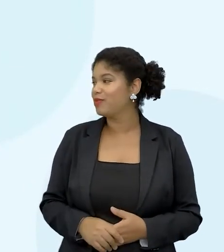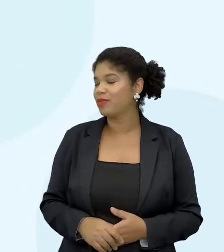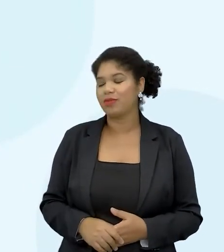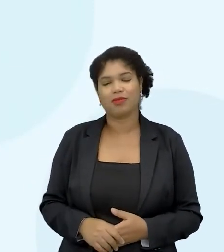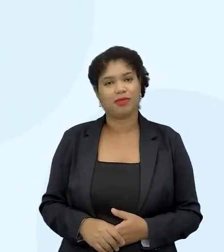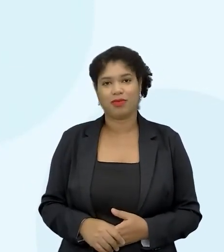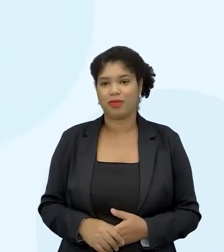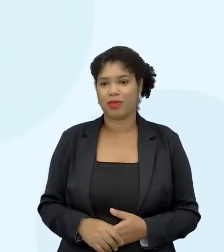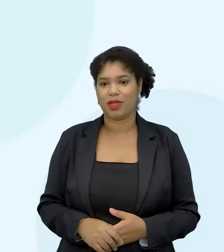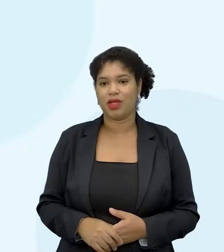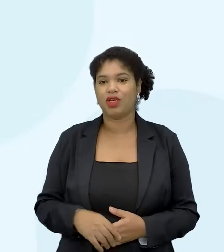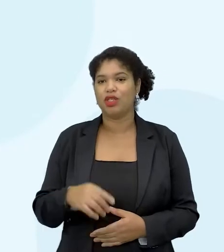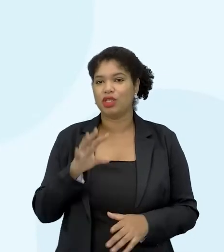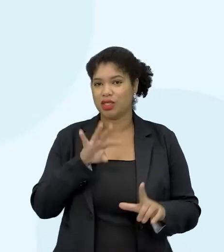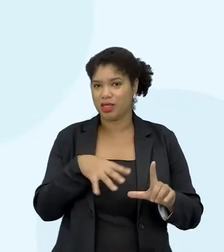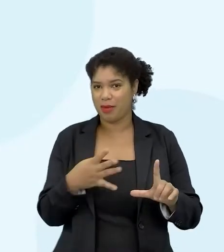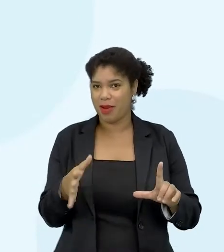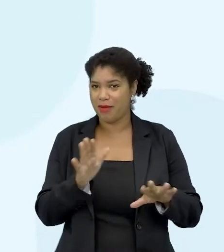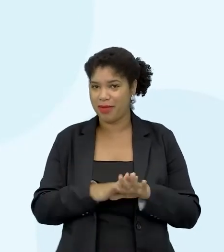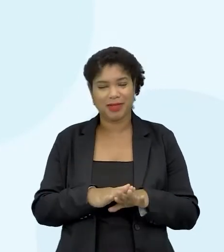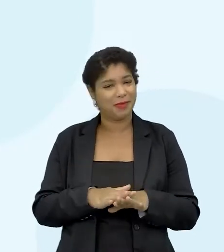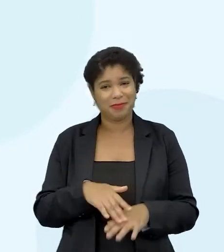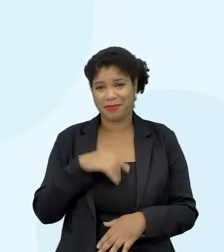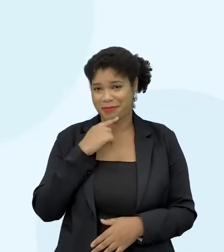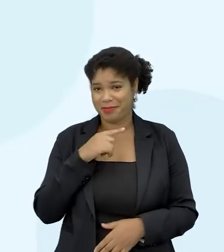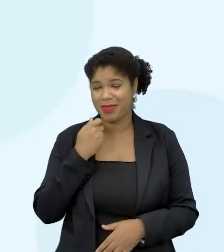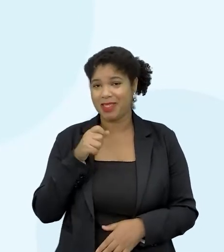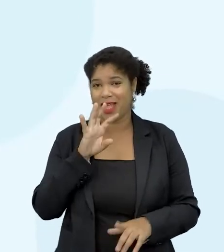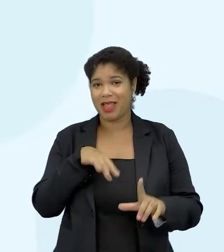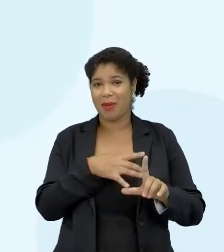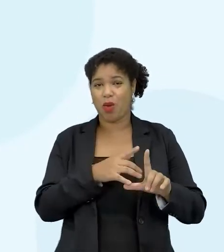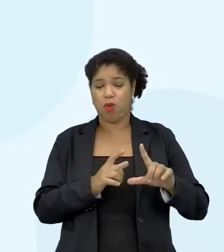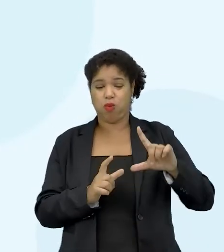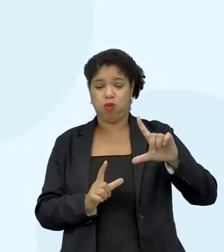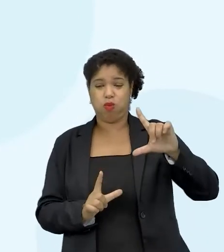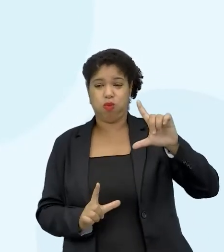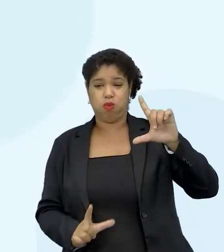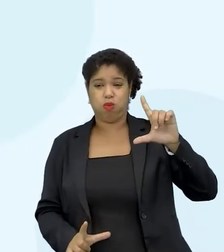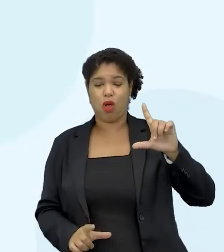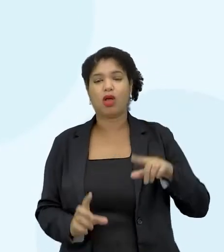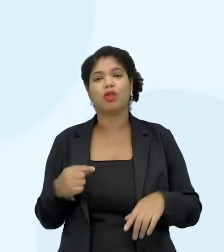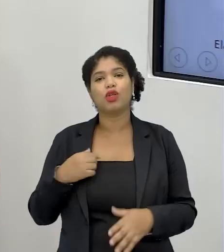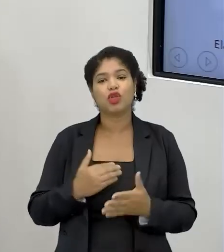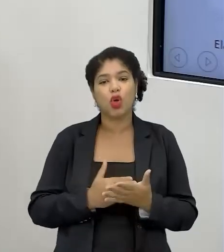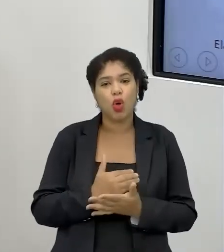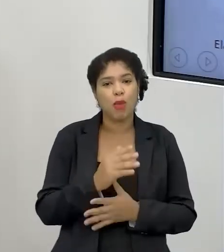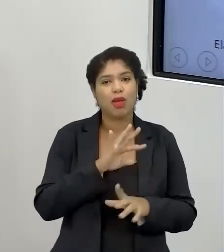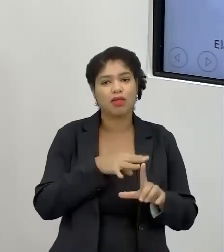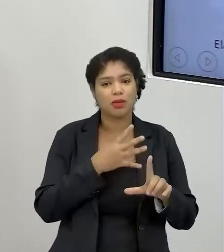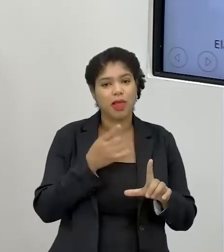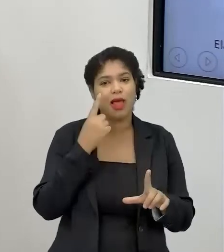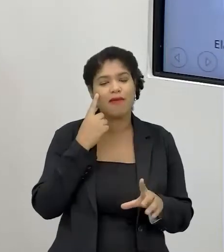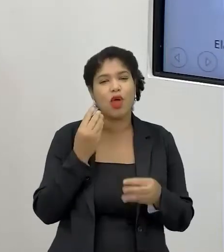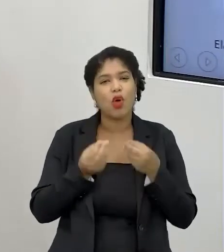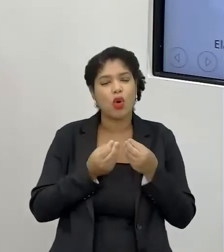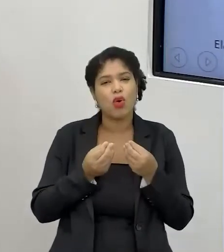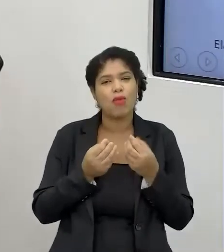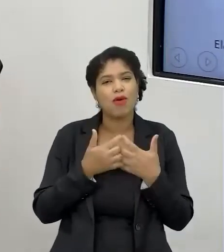você ficar fazendo isso em tabela. Você ia precisar de uma tabela muito grande. Então, a gente começa na tabela, vê o